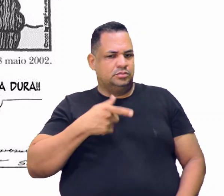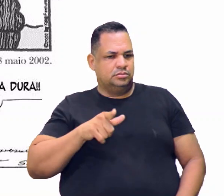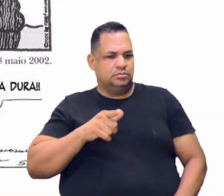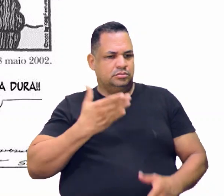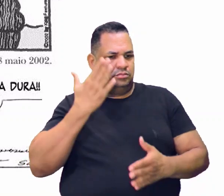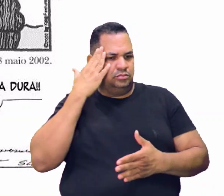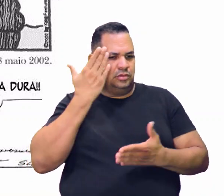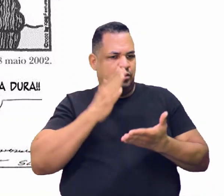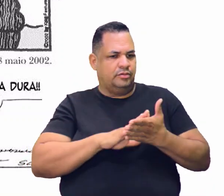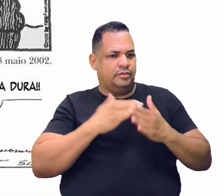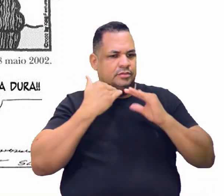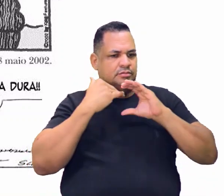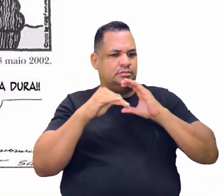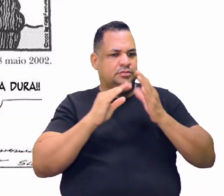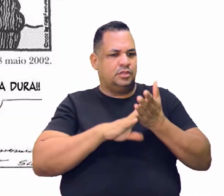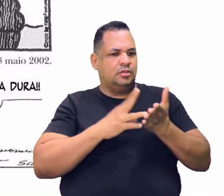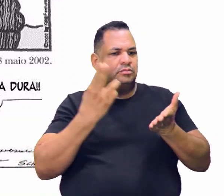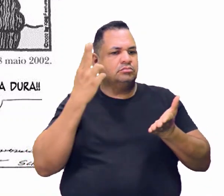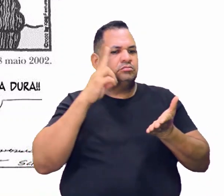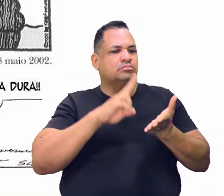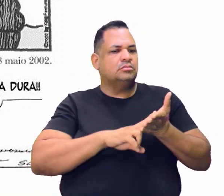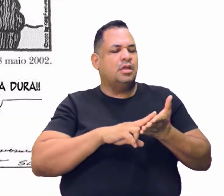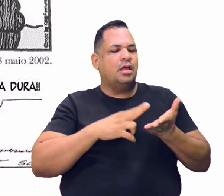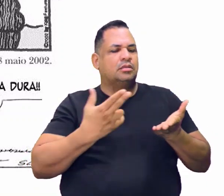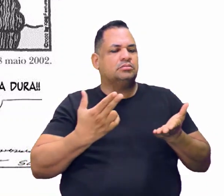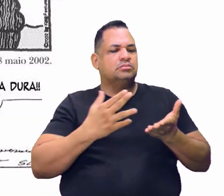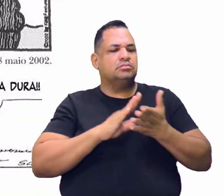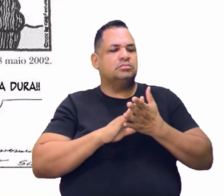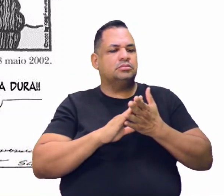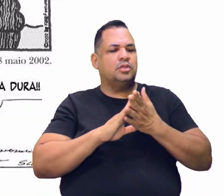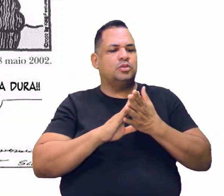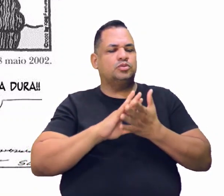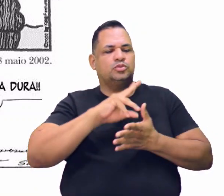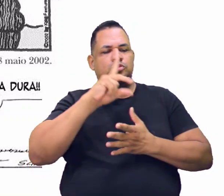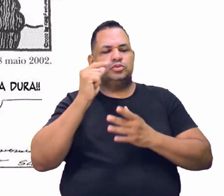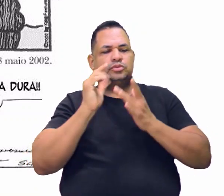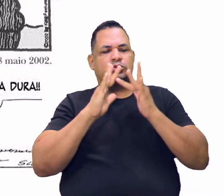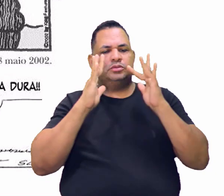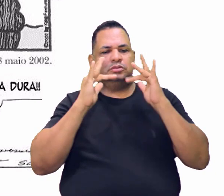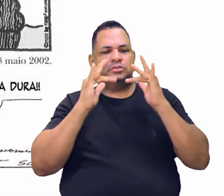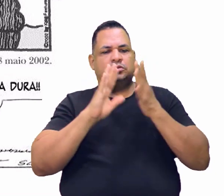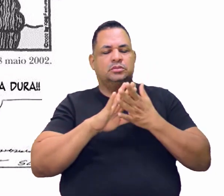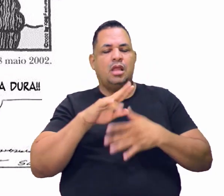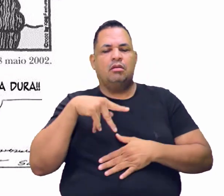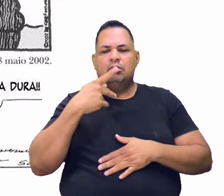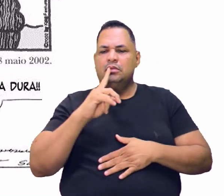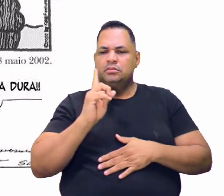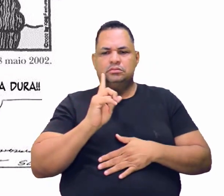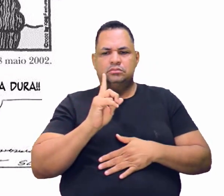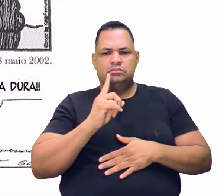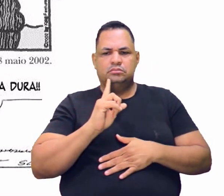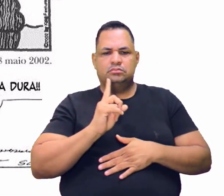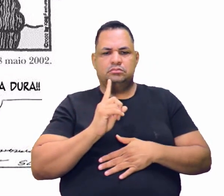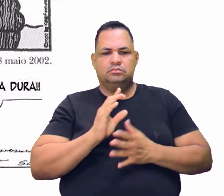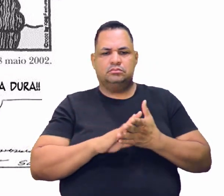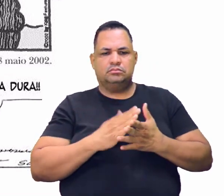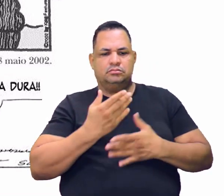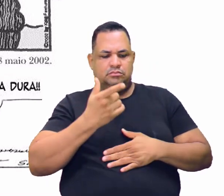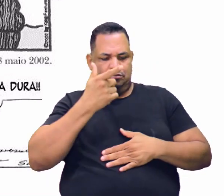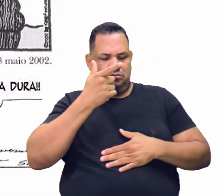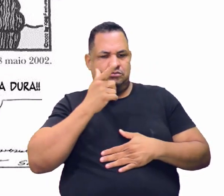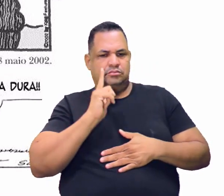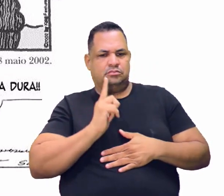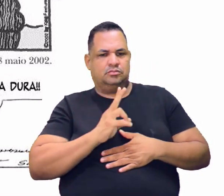mesmo o cartão do Dia dos Namorados? Claro que não. Falei que não ia mandar e não mandei. Você